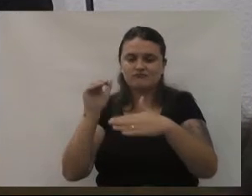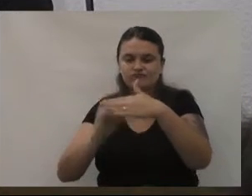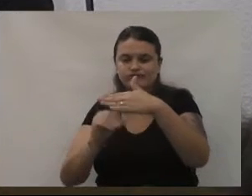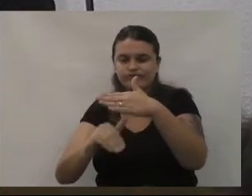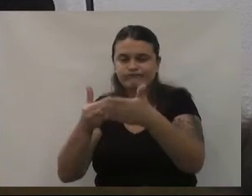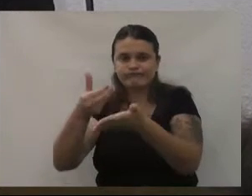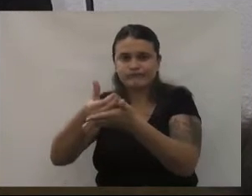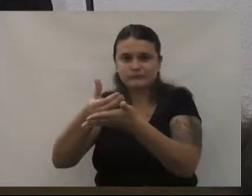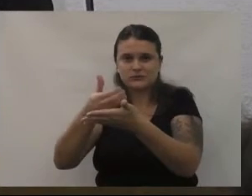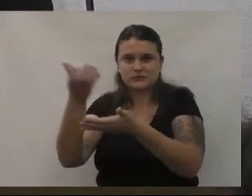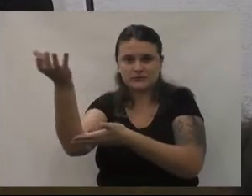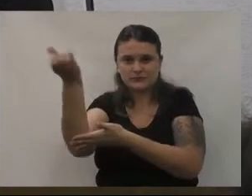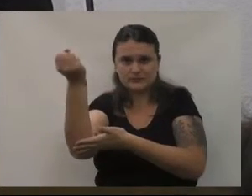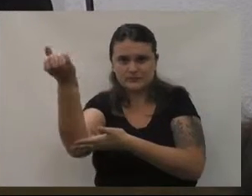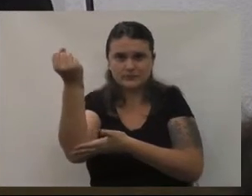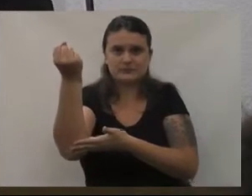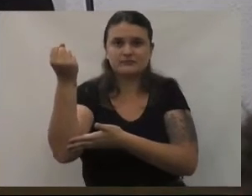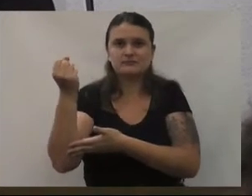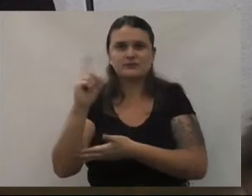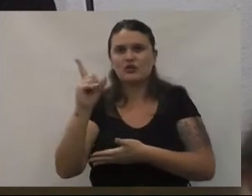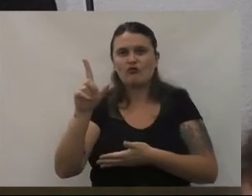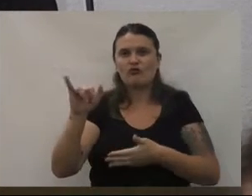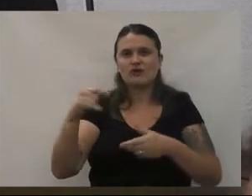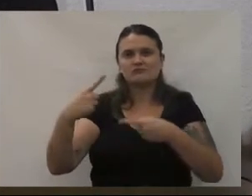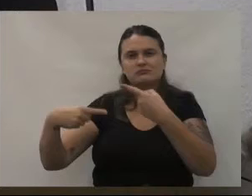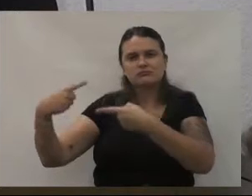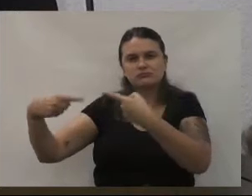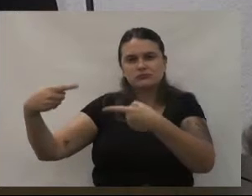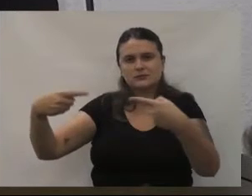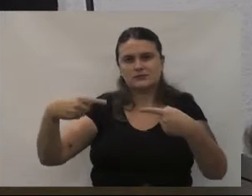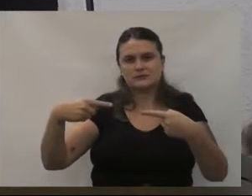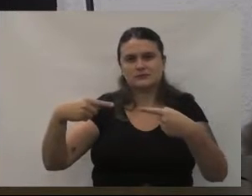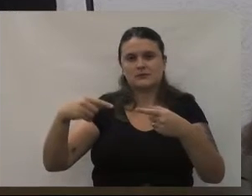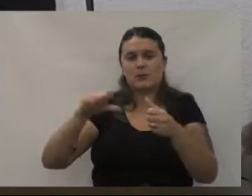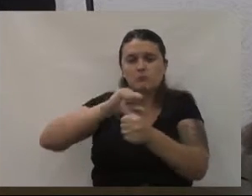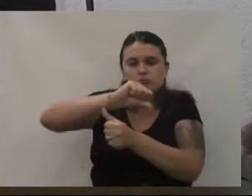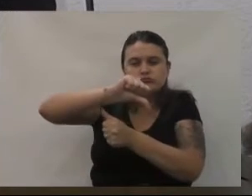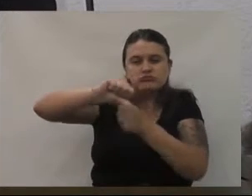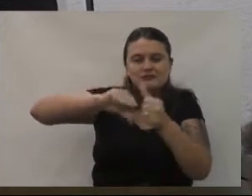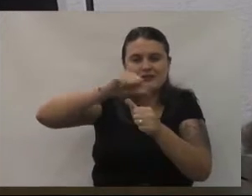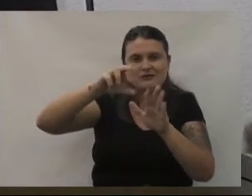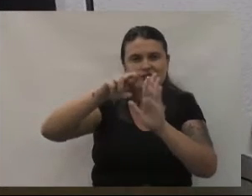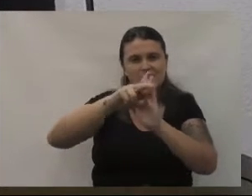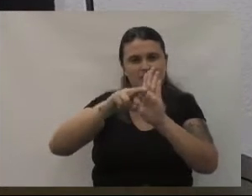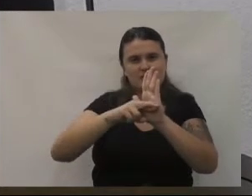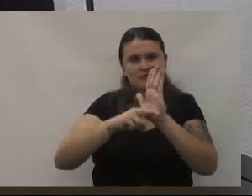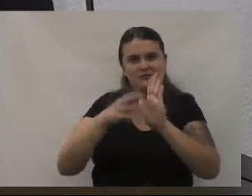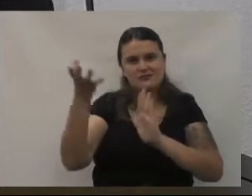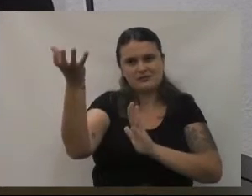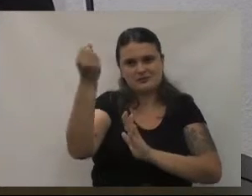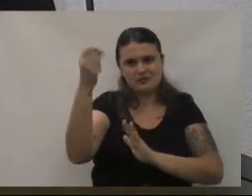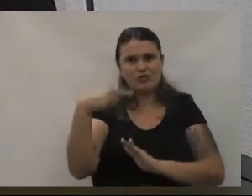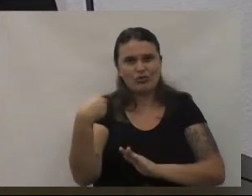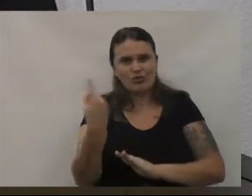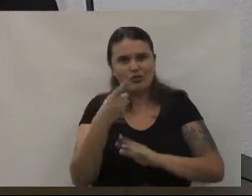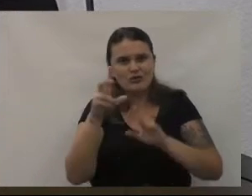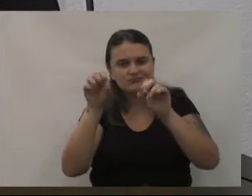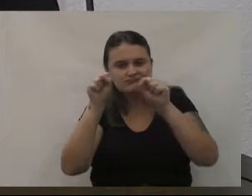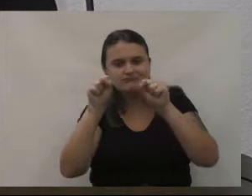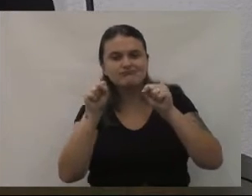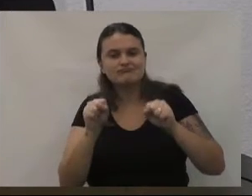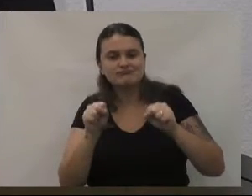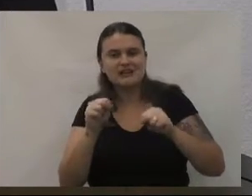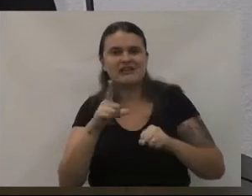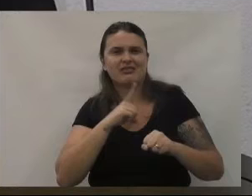Social. Então, não será discutido. Então, a reforma, pelo que a gente observa, ela tem